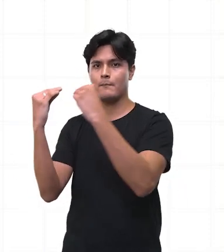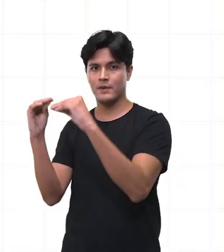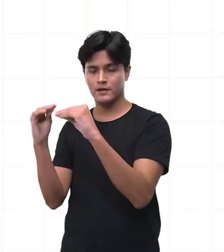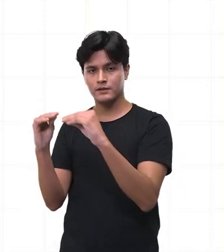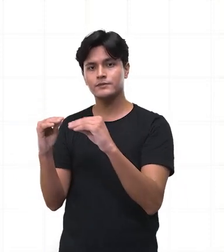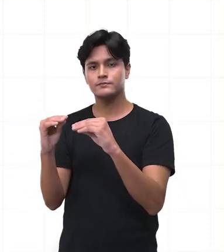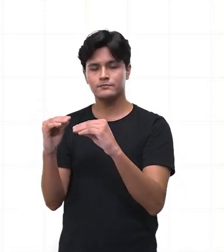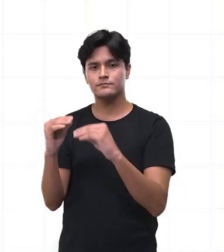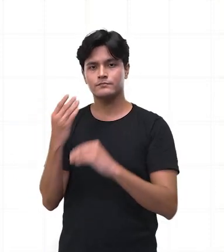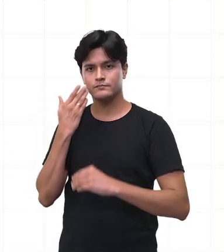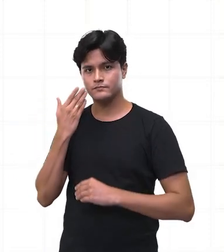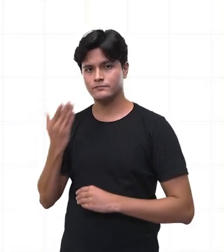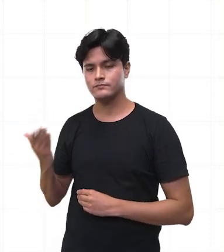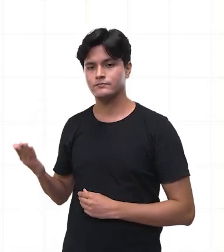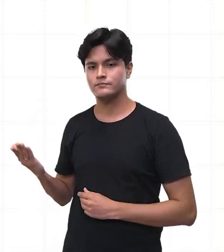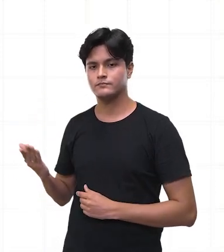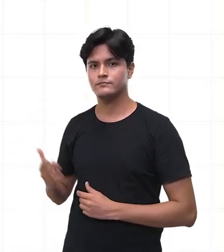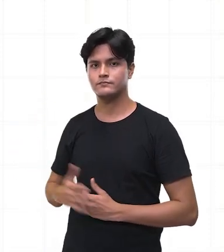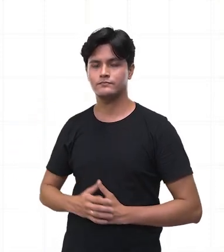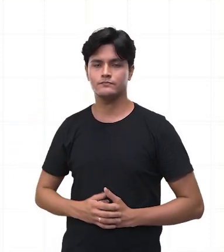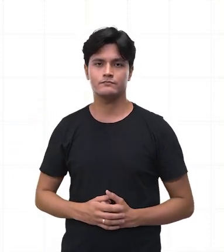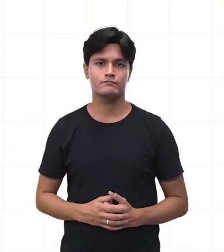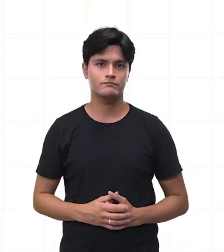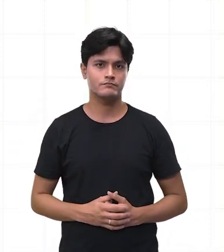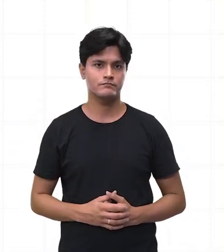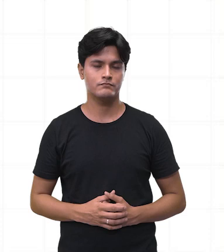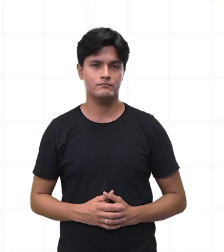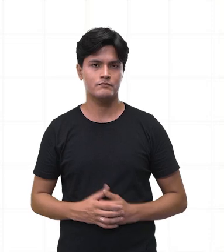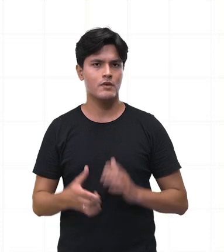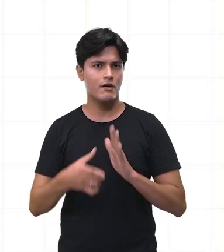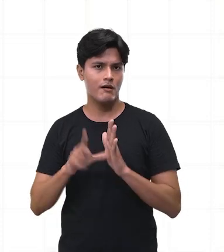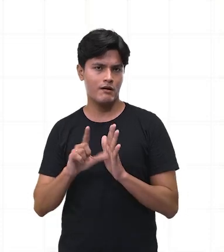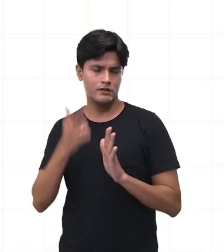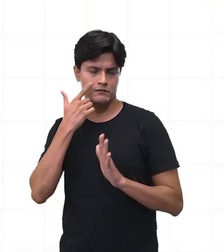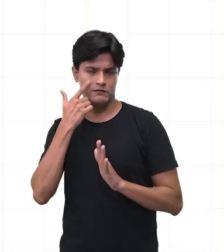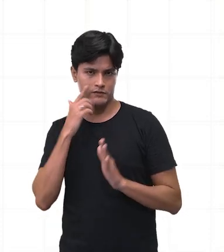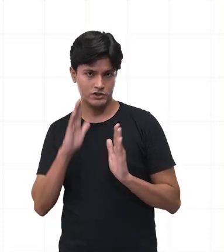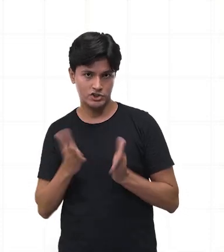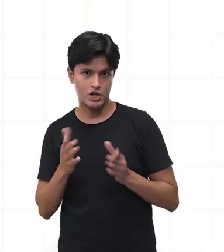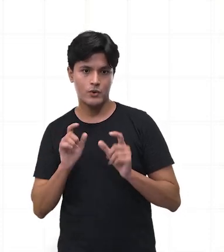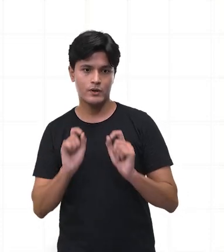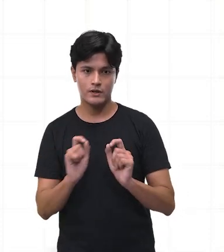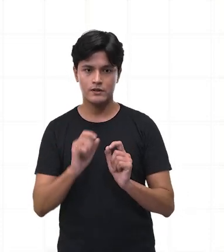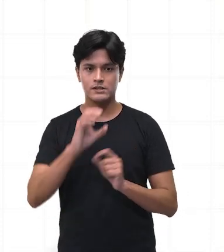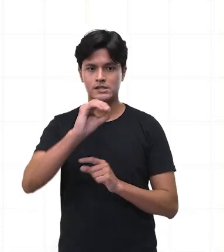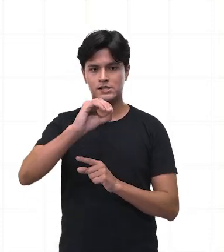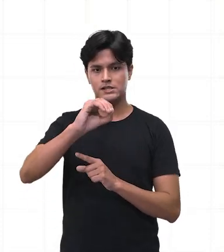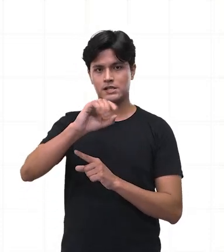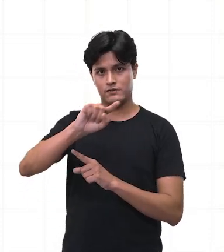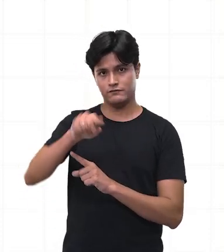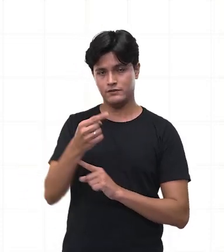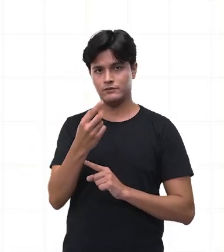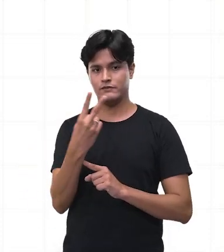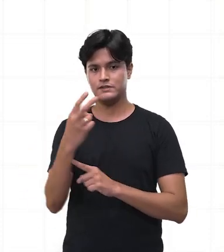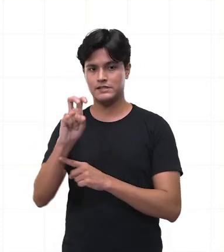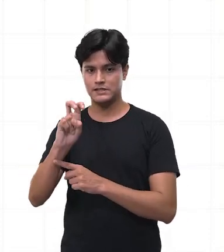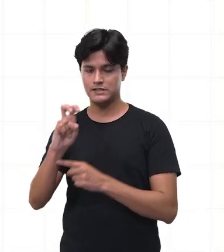Esse daqui, conforme nós já vimos, né? Aqui é 0,25.